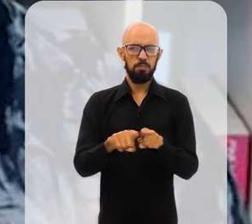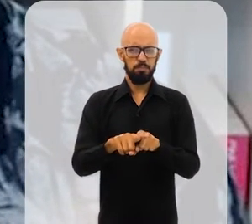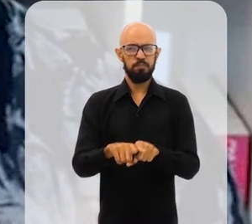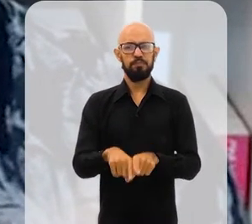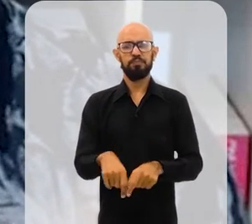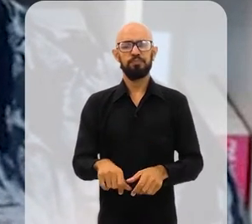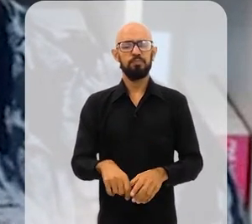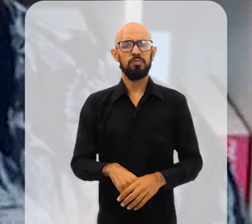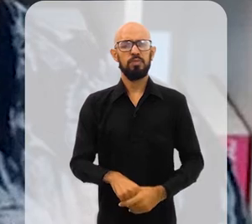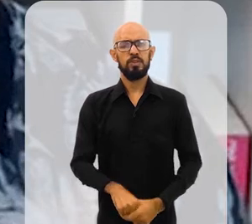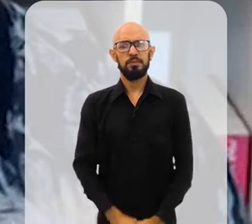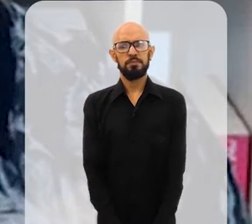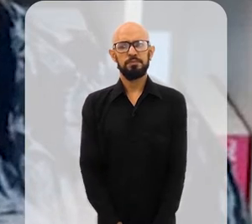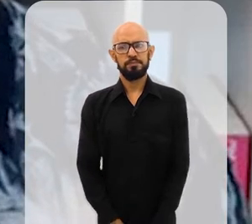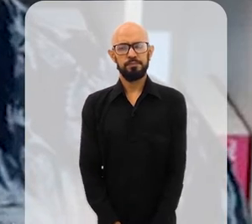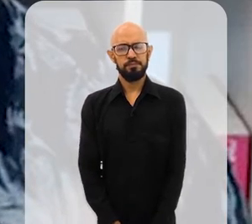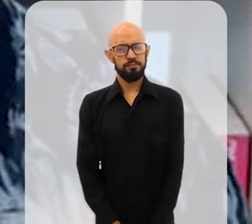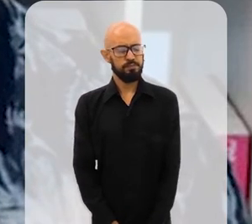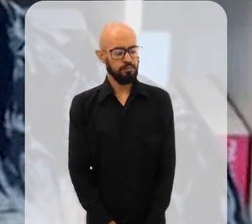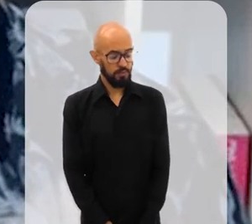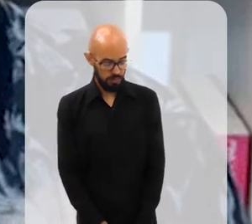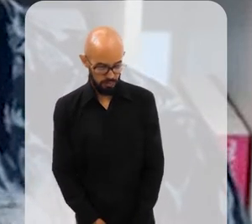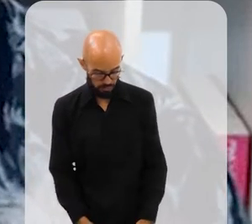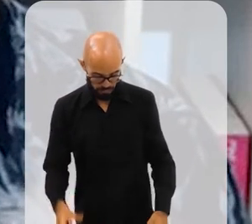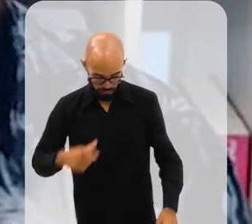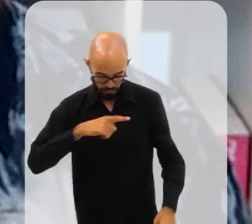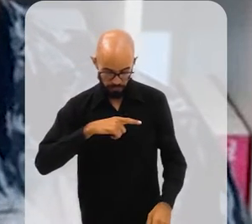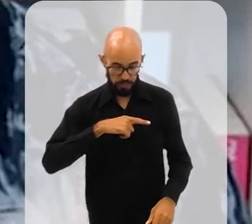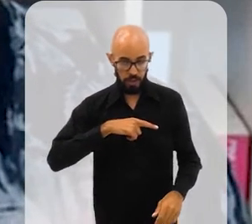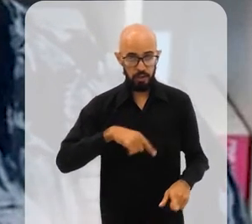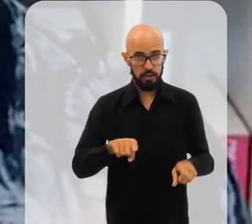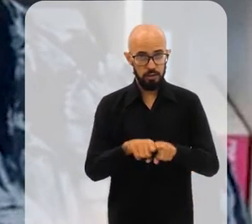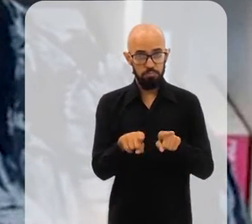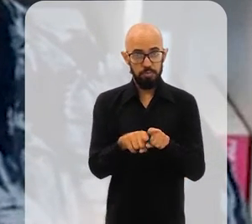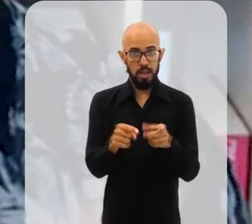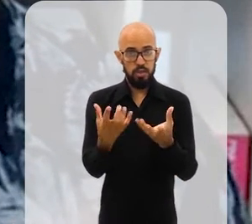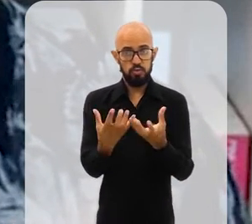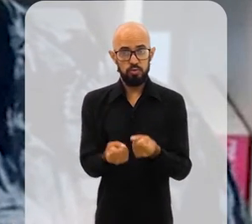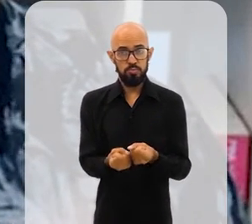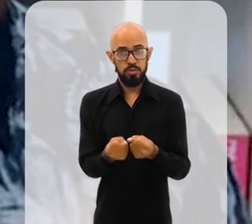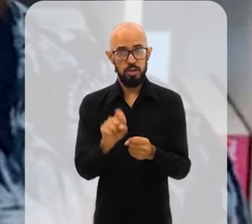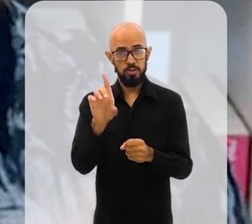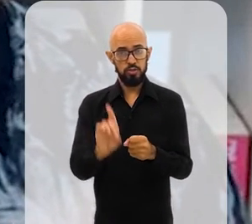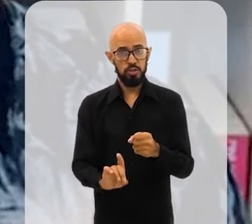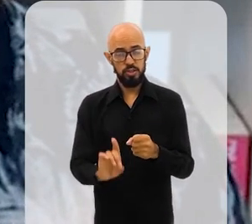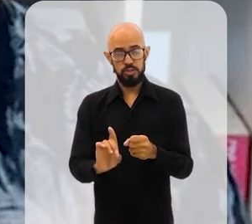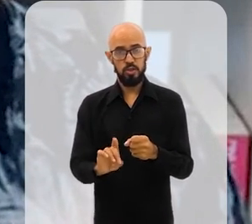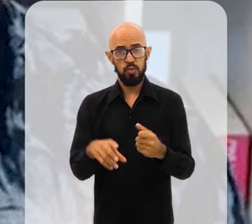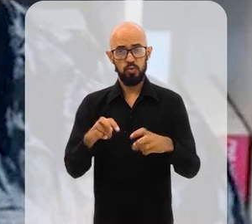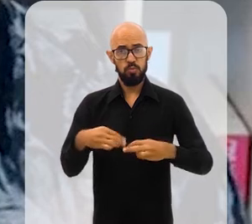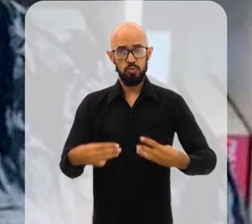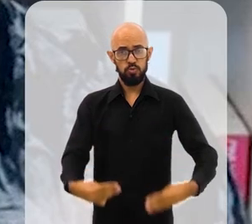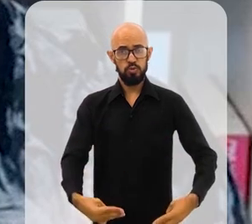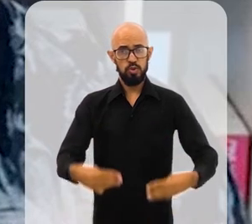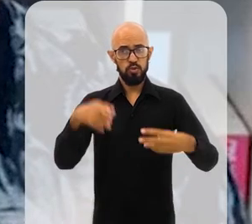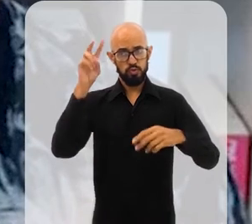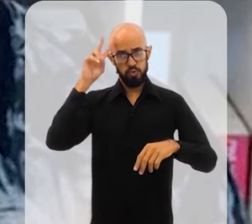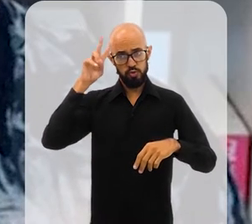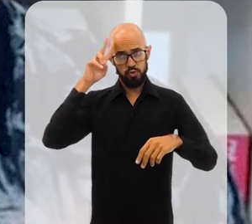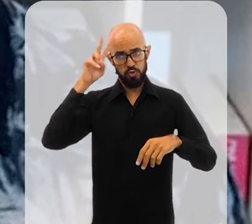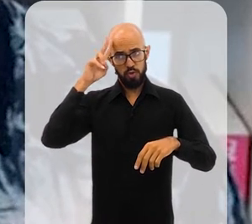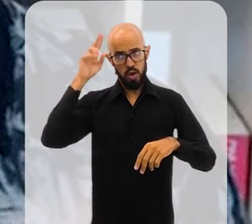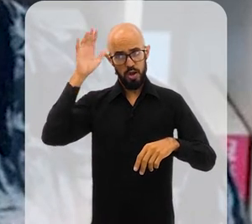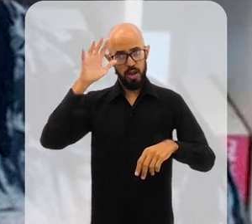Barca em Brasil e 10 Segundos. Como se não bastasse, assumiu no ano passado a direção do Museu de História da